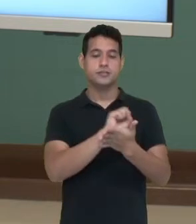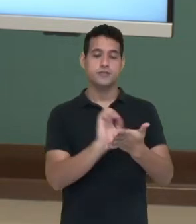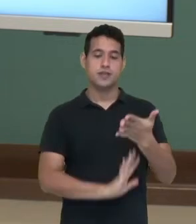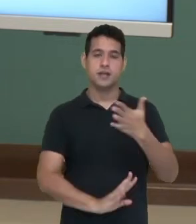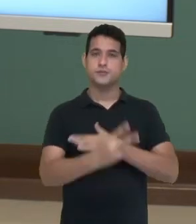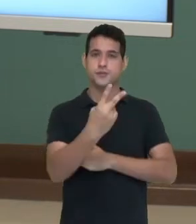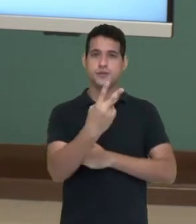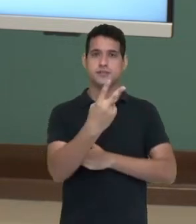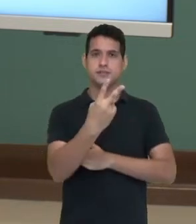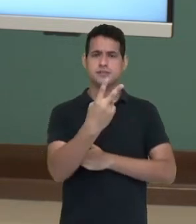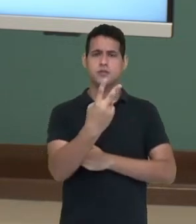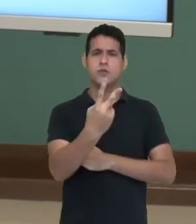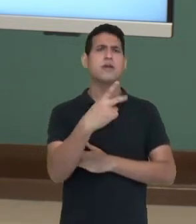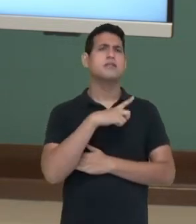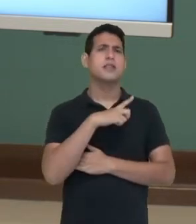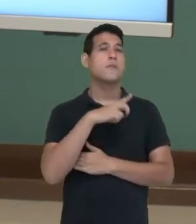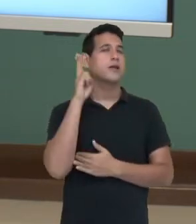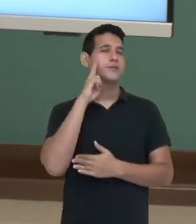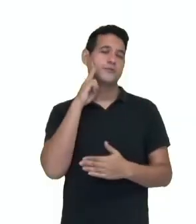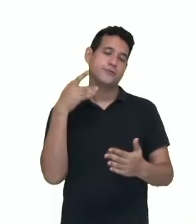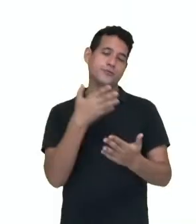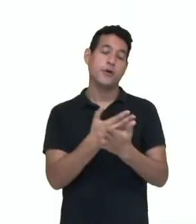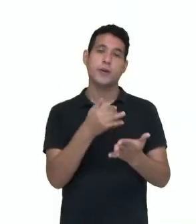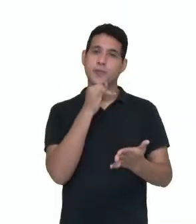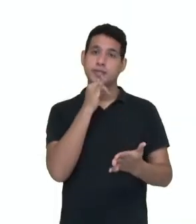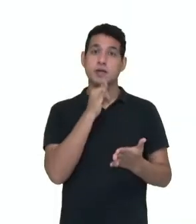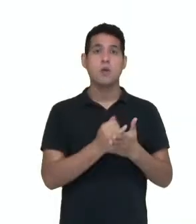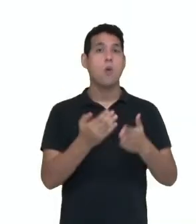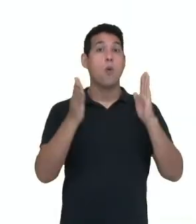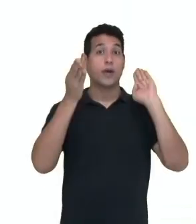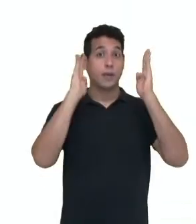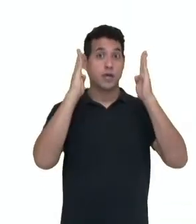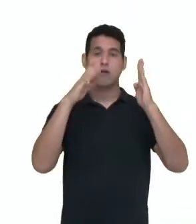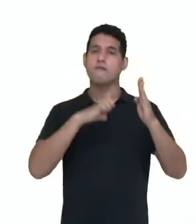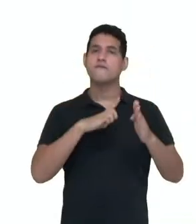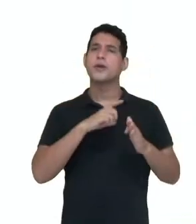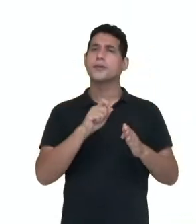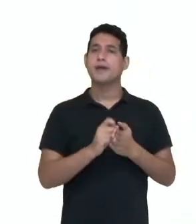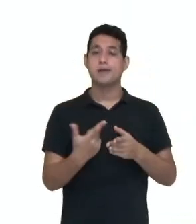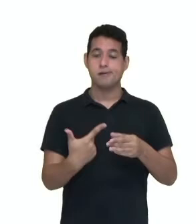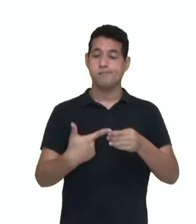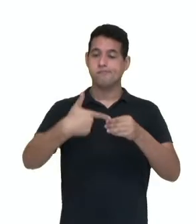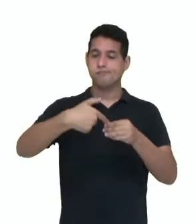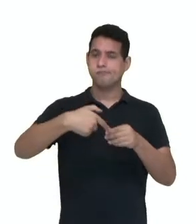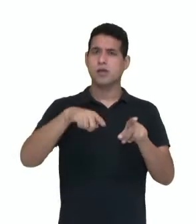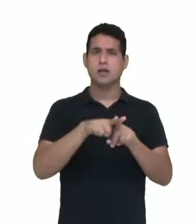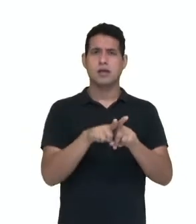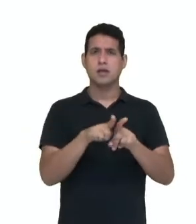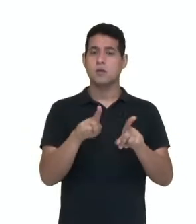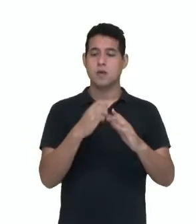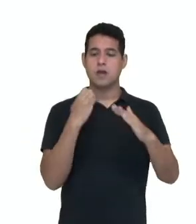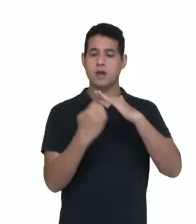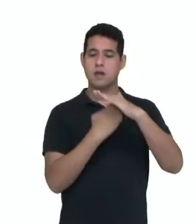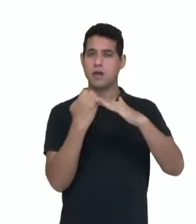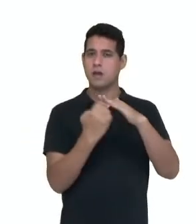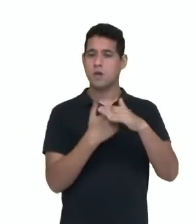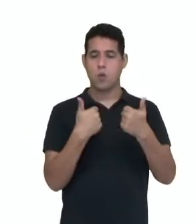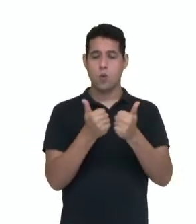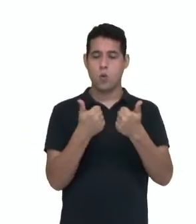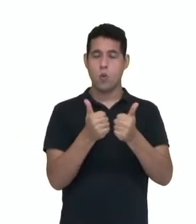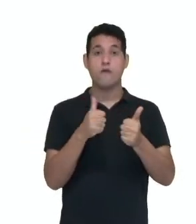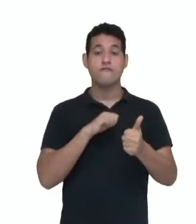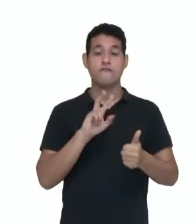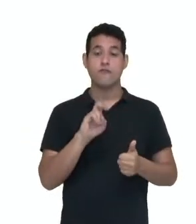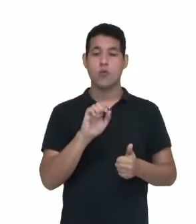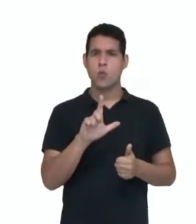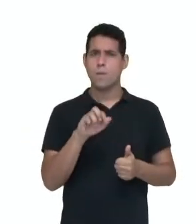agora? Ó, o 2 aqui eu tenho uma historinha, ó. Um caminhão-tanque vai descarregar gasolina no reservatório de uma empresa de ônibus. O